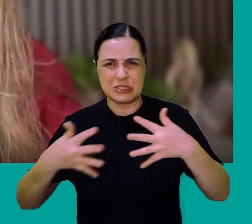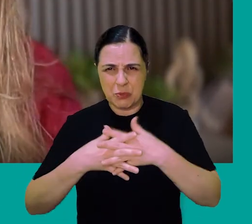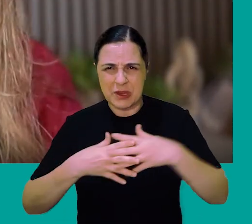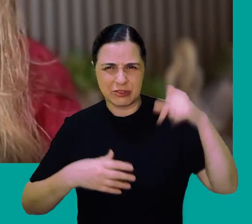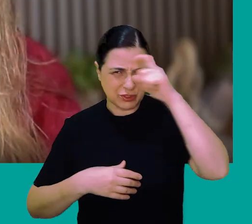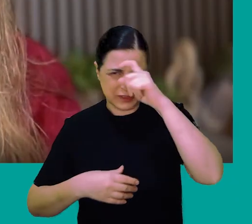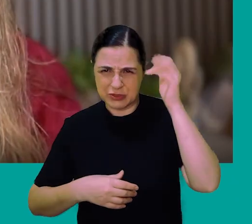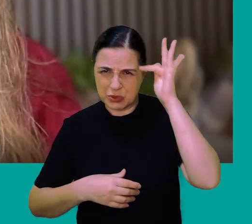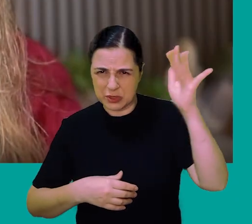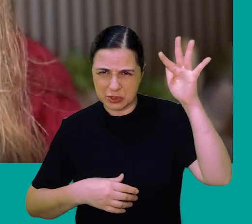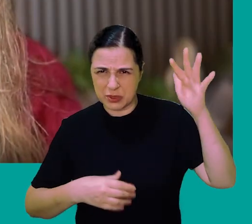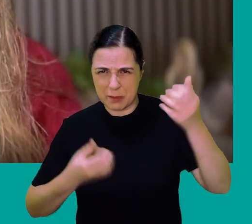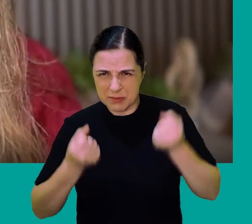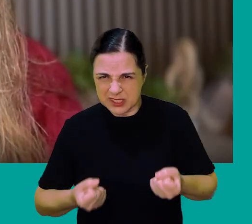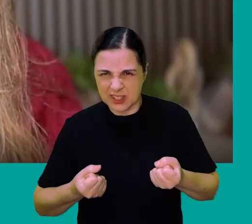você acha?